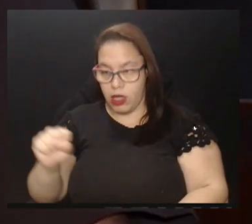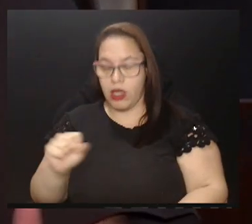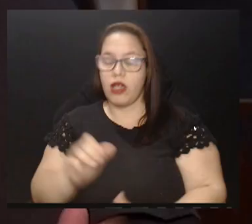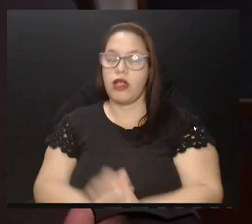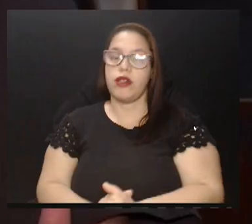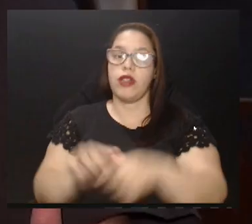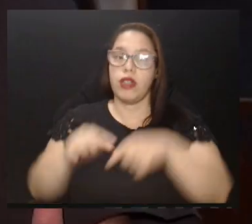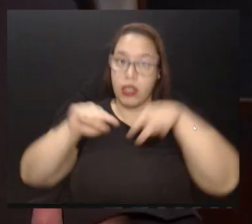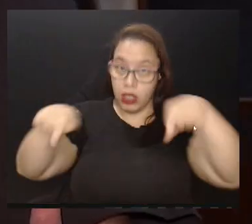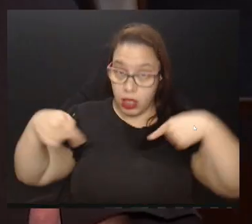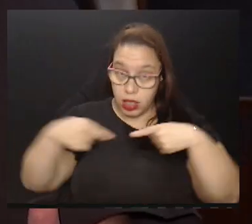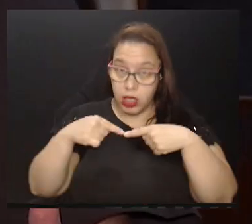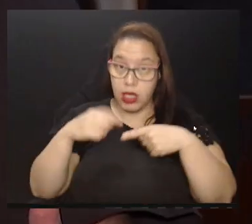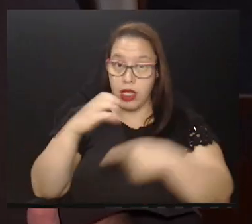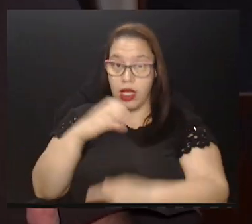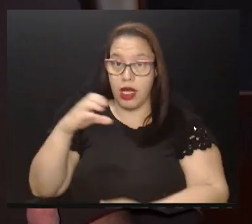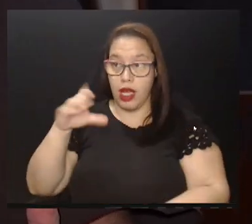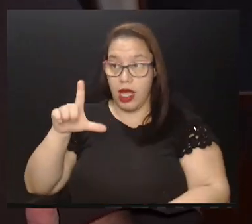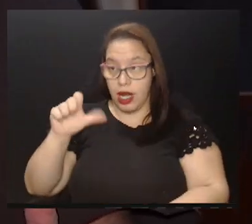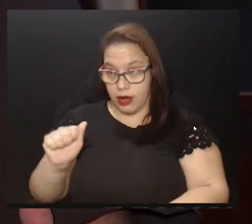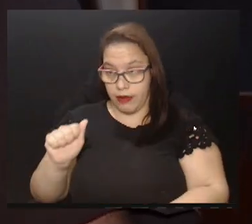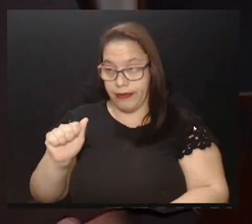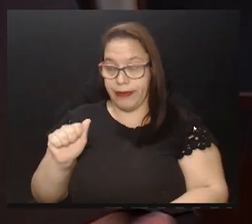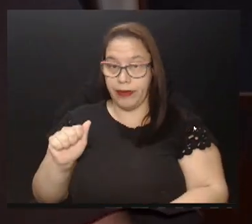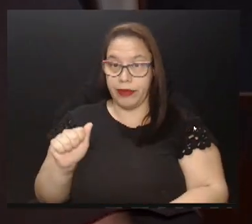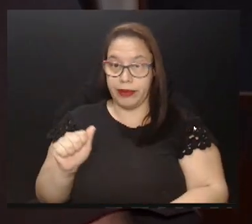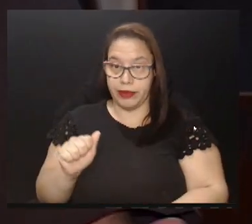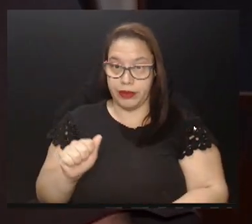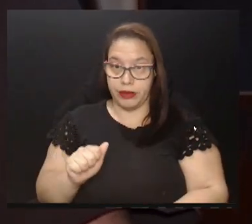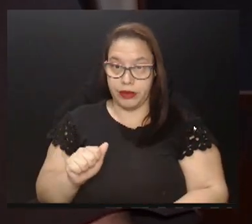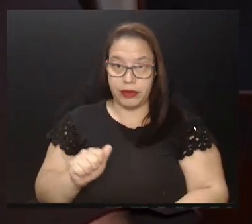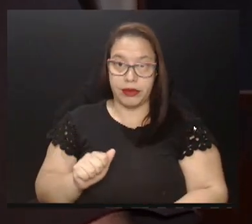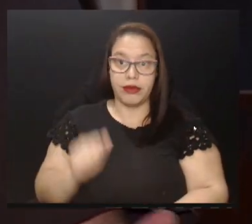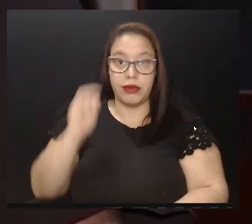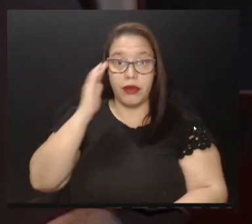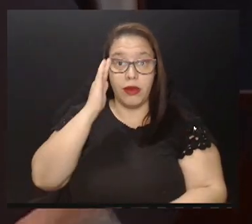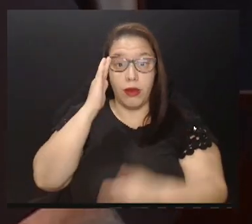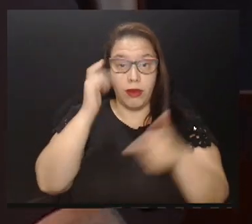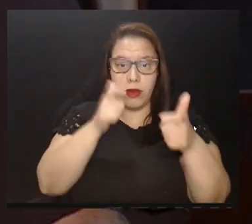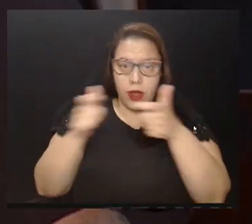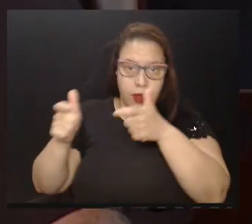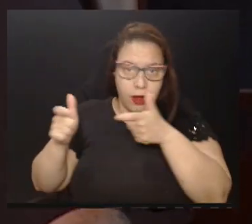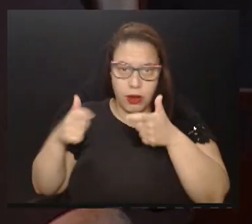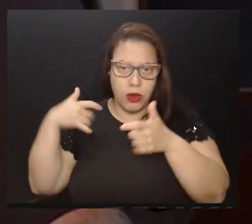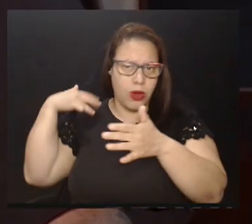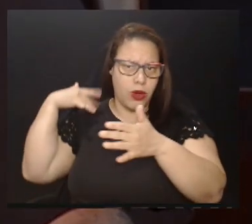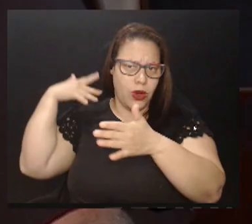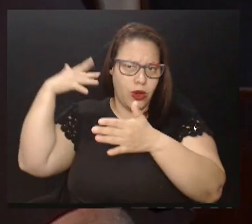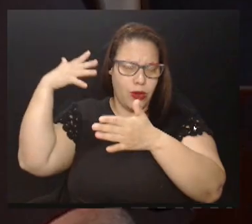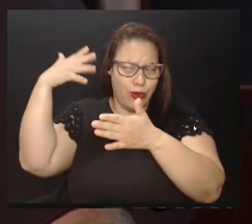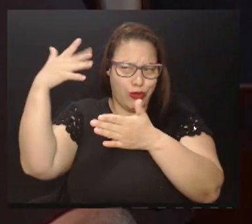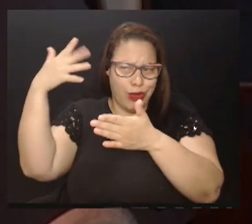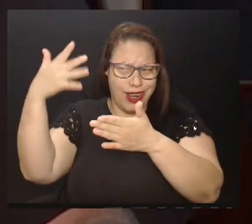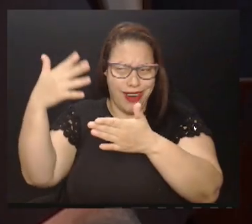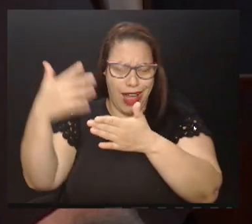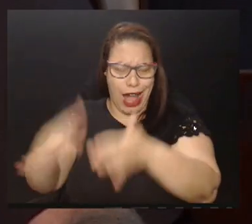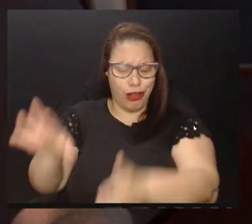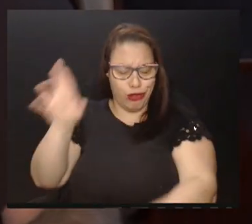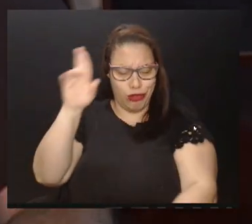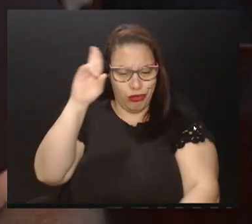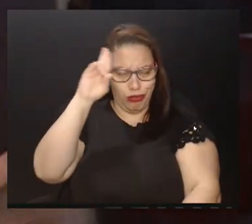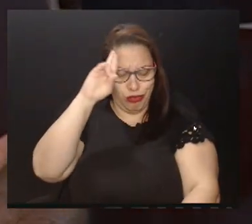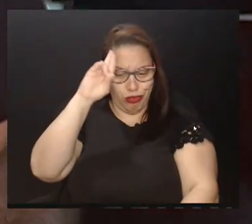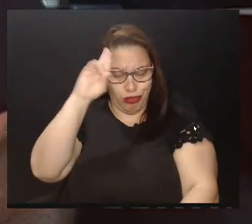CCLA, são espaços que eles vêm da época dos Barões do Café. Puxa vida. É verdade. Que coisa impressionante.